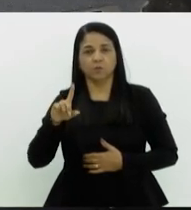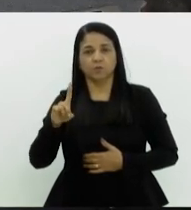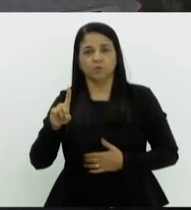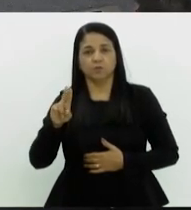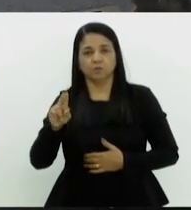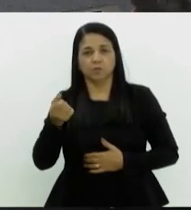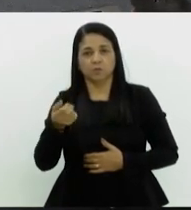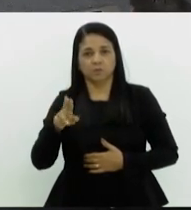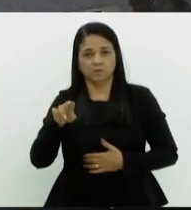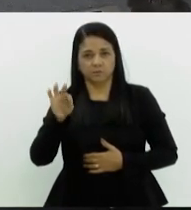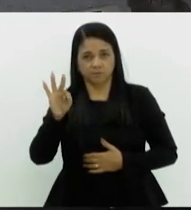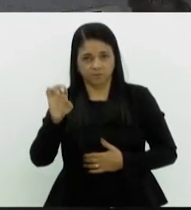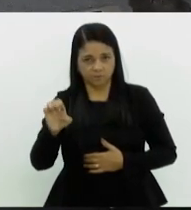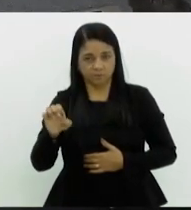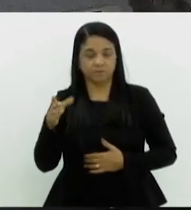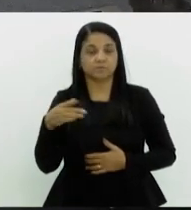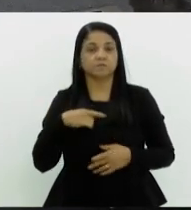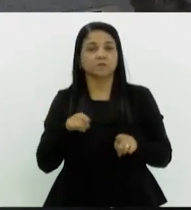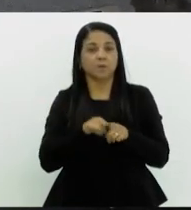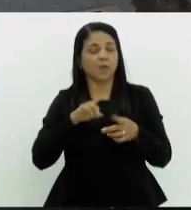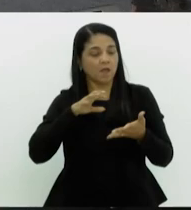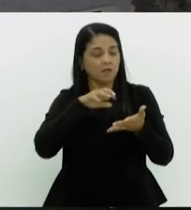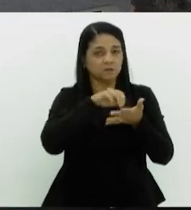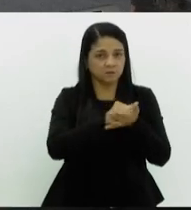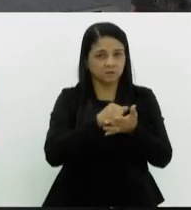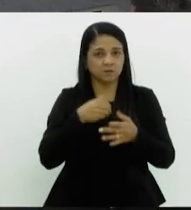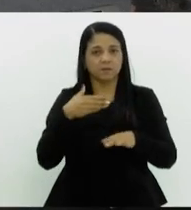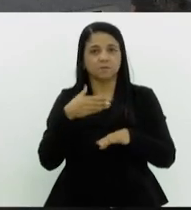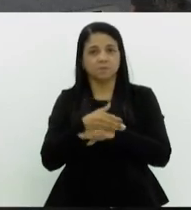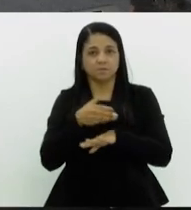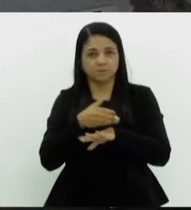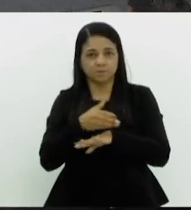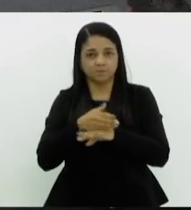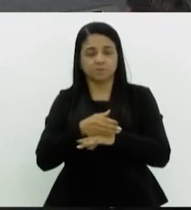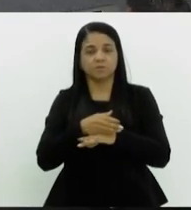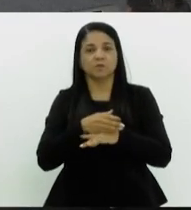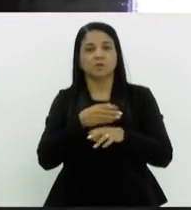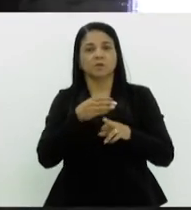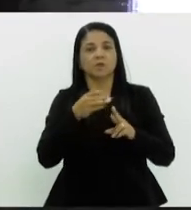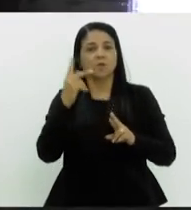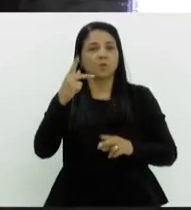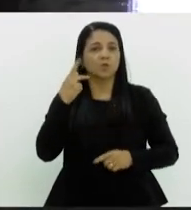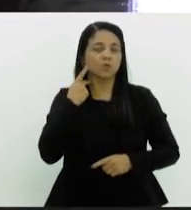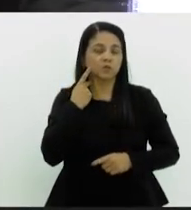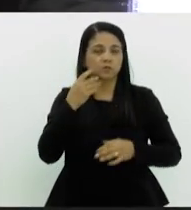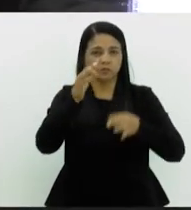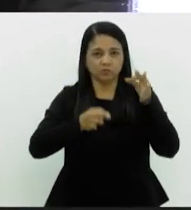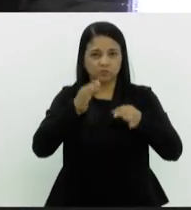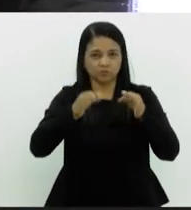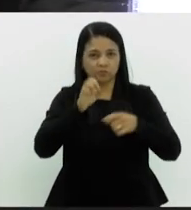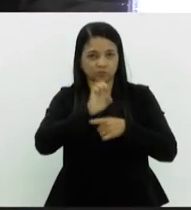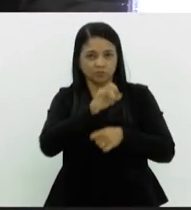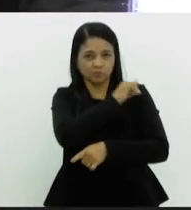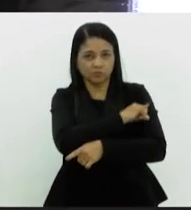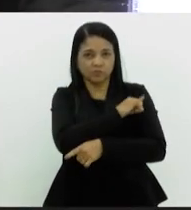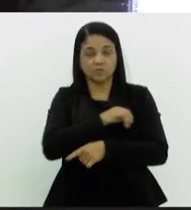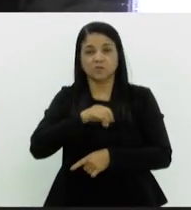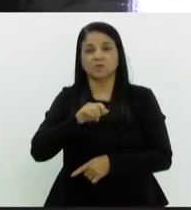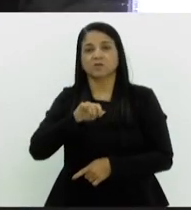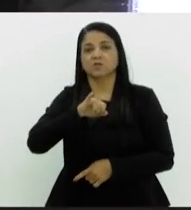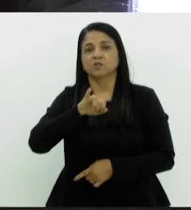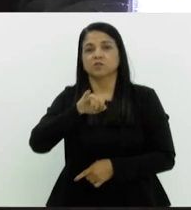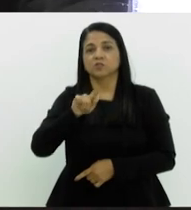Quero também registrar a presença do Procurador de Justiça do Estado do Rio de Janeiro, Jean